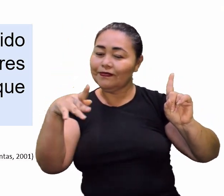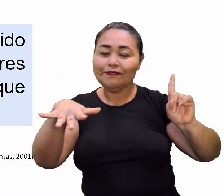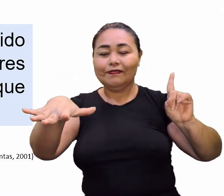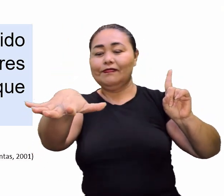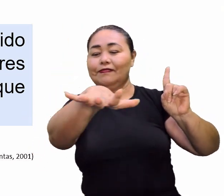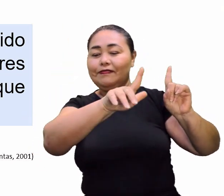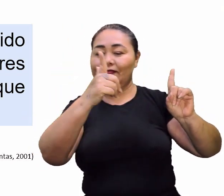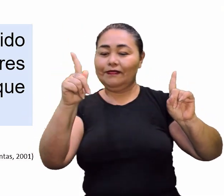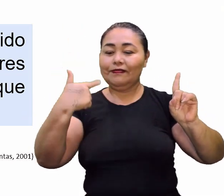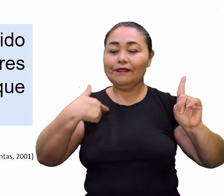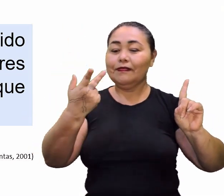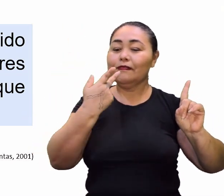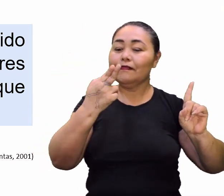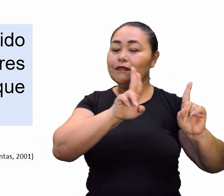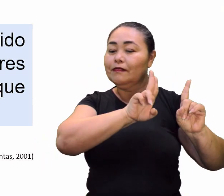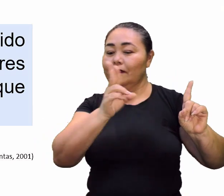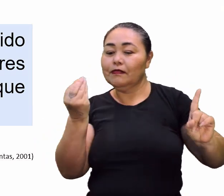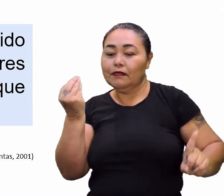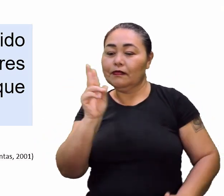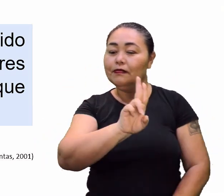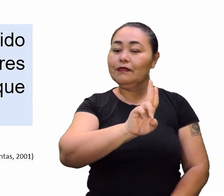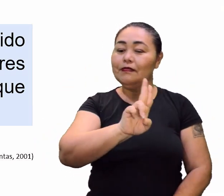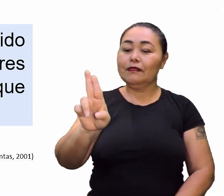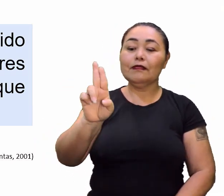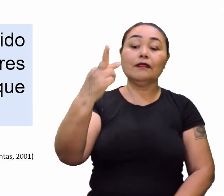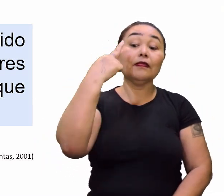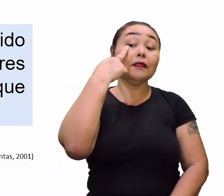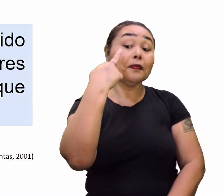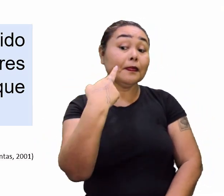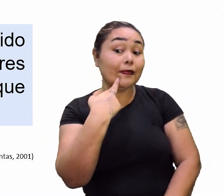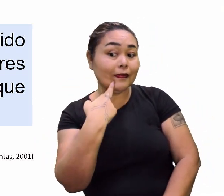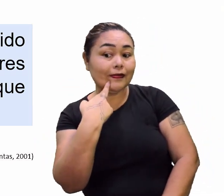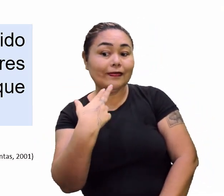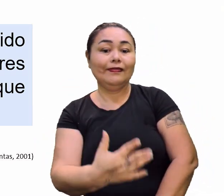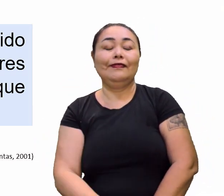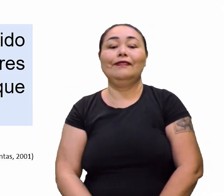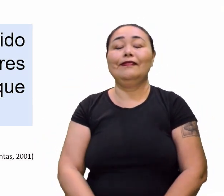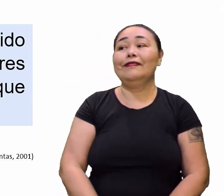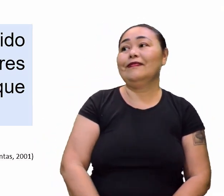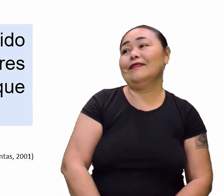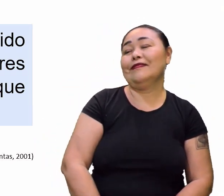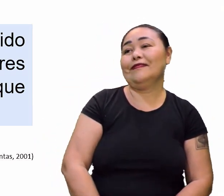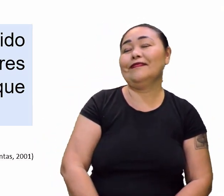espaço geográfico que chamamos de Rondônia.